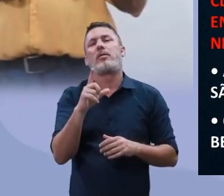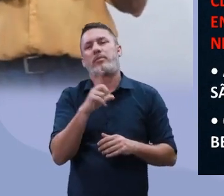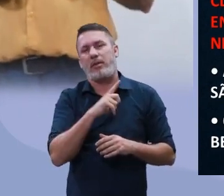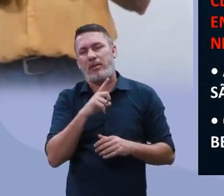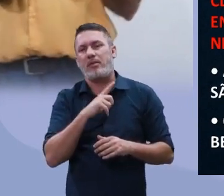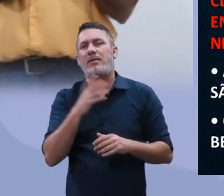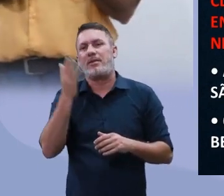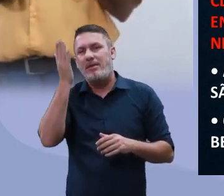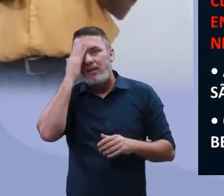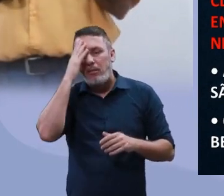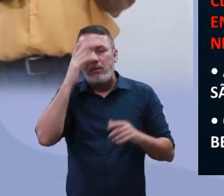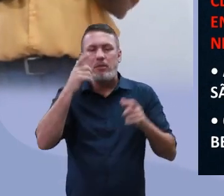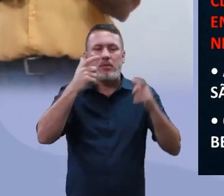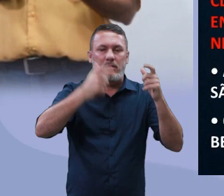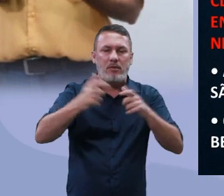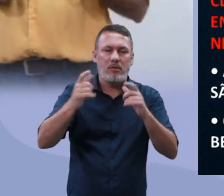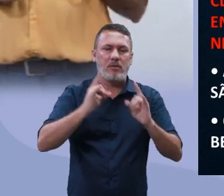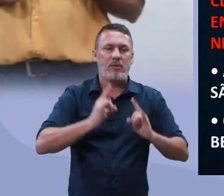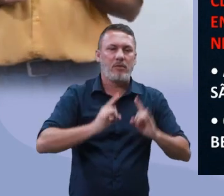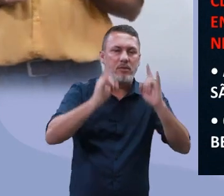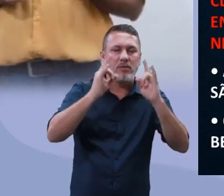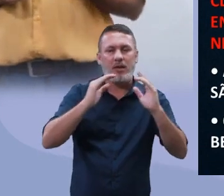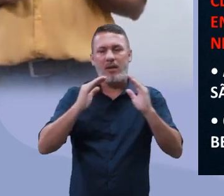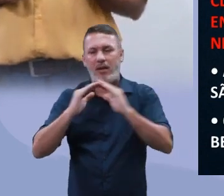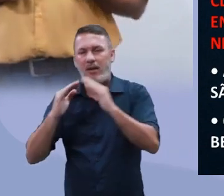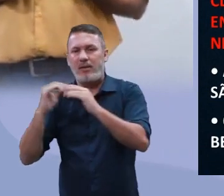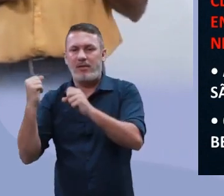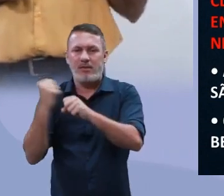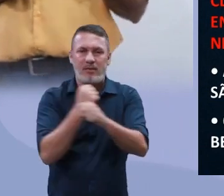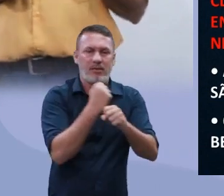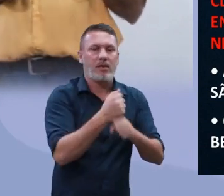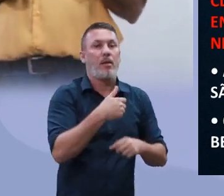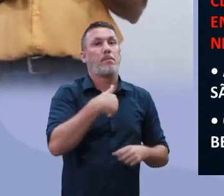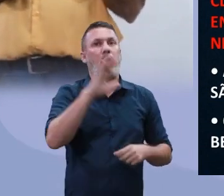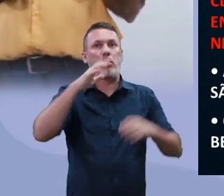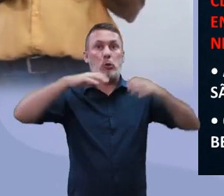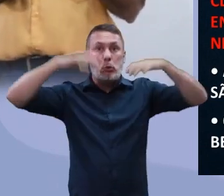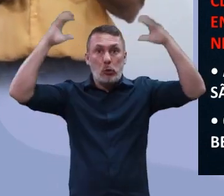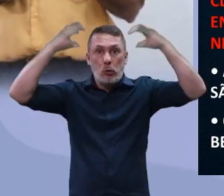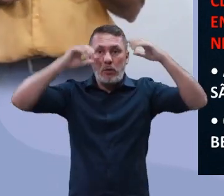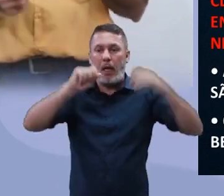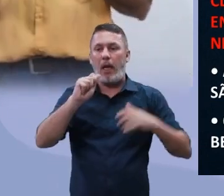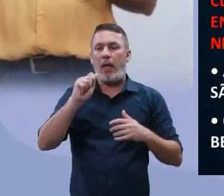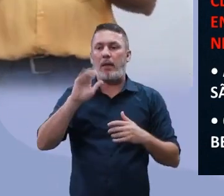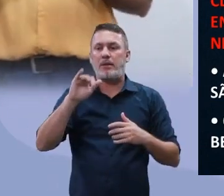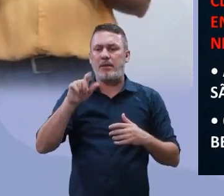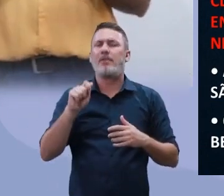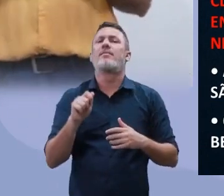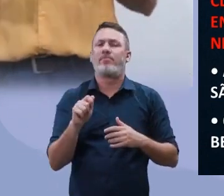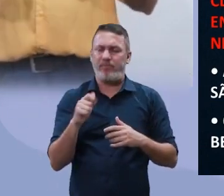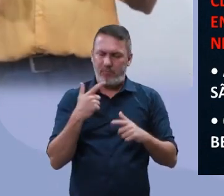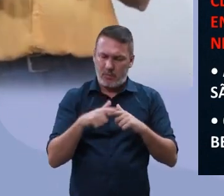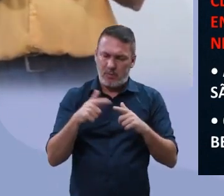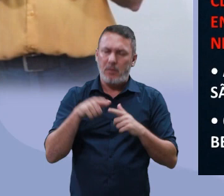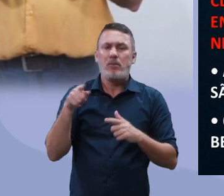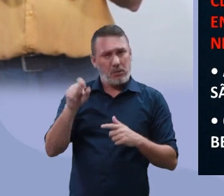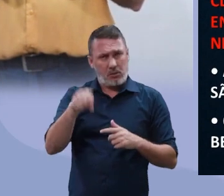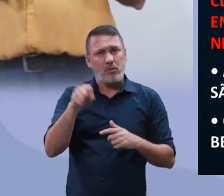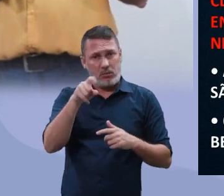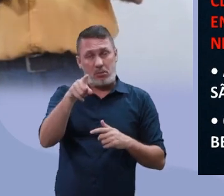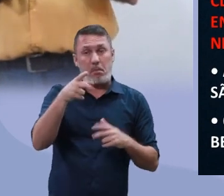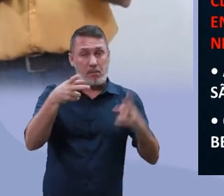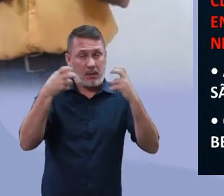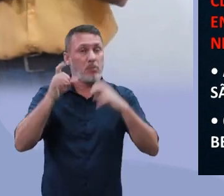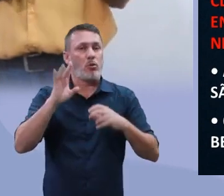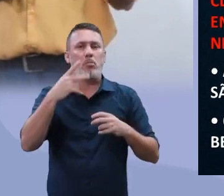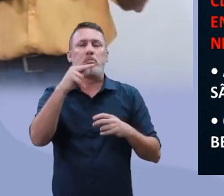nós entendamos que as áreas urbanas industrializadas sejam as mais afetadas pelas chuvas ácidas. Sim, é só você olhar,